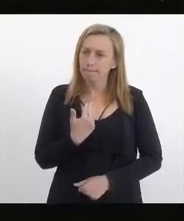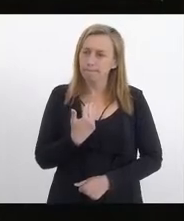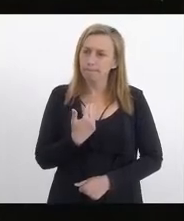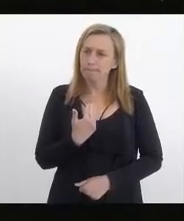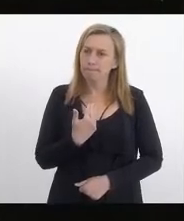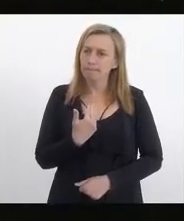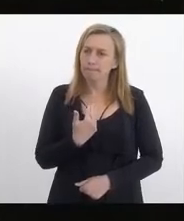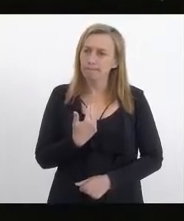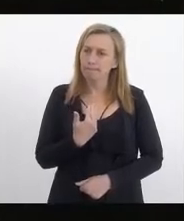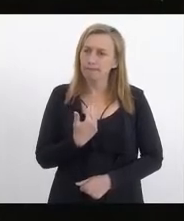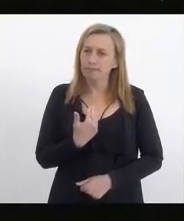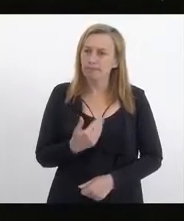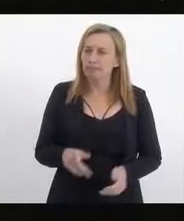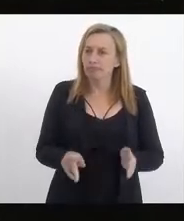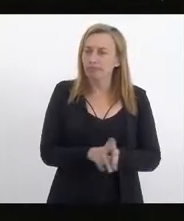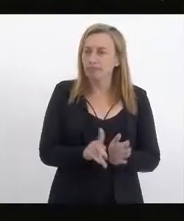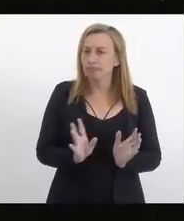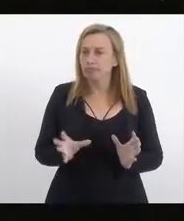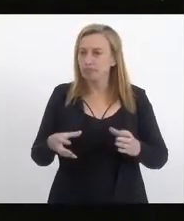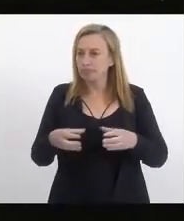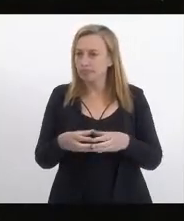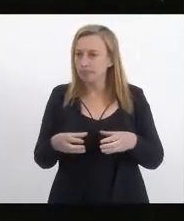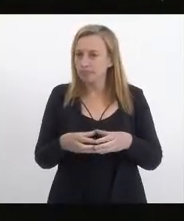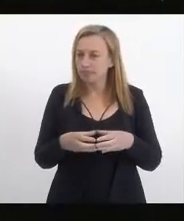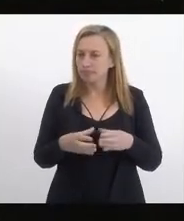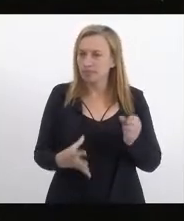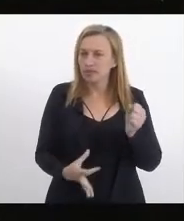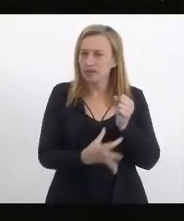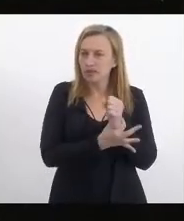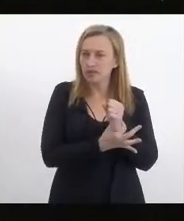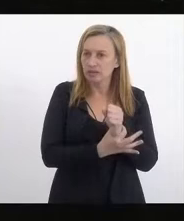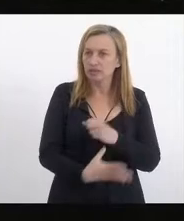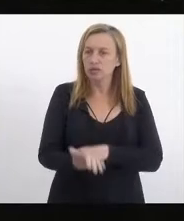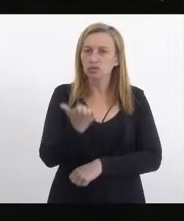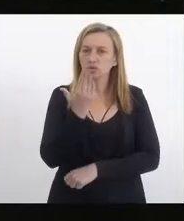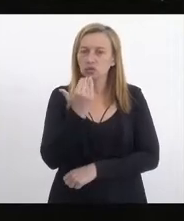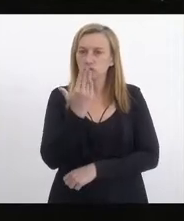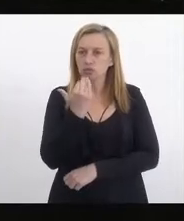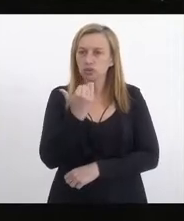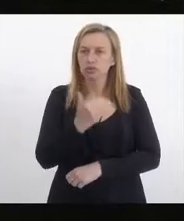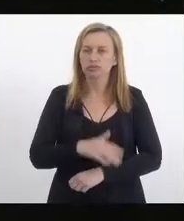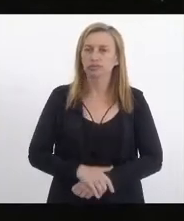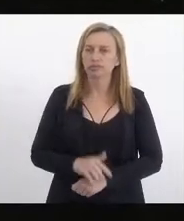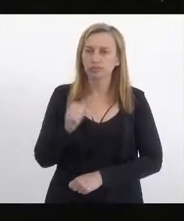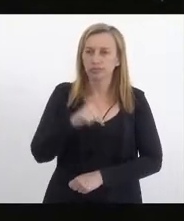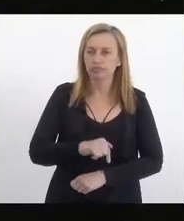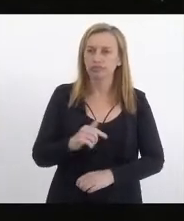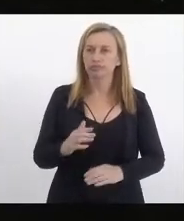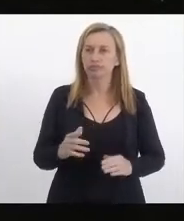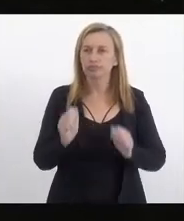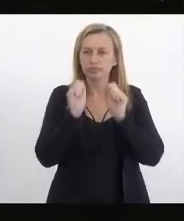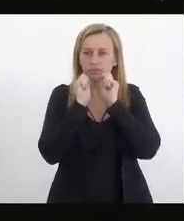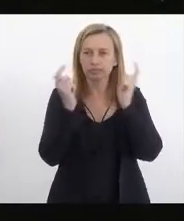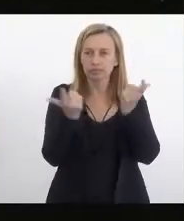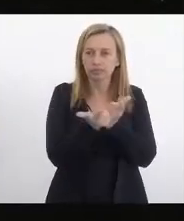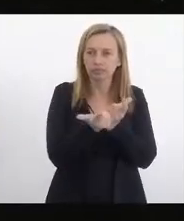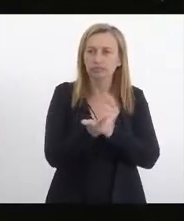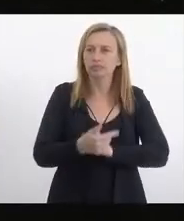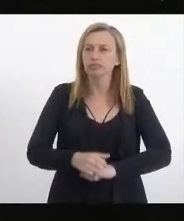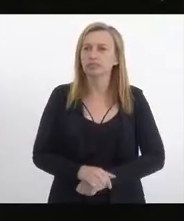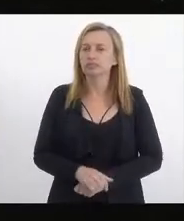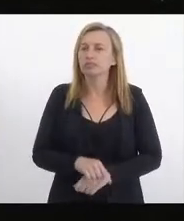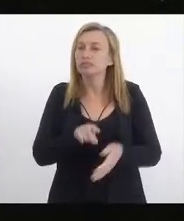ser membro da Comissão de Segurança Alimentar aqui na Alerj, para